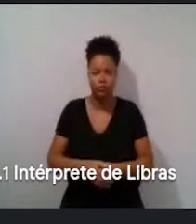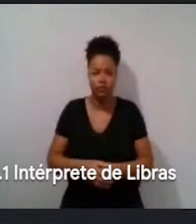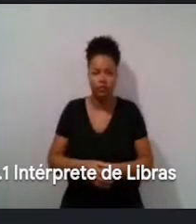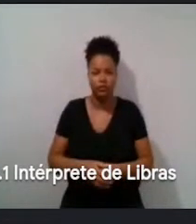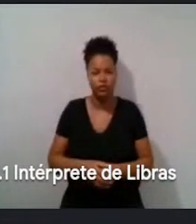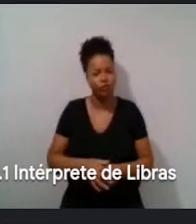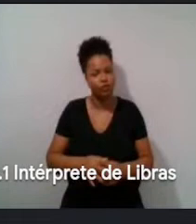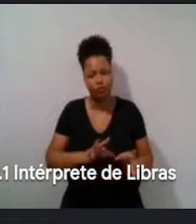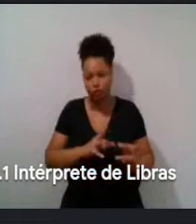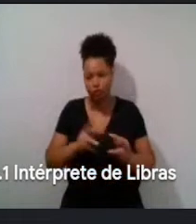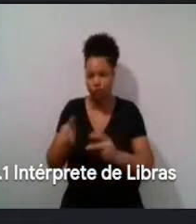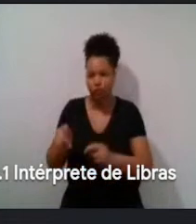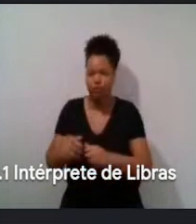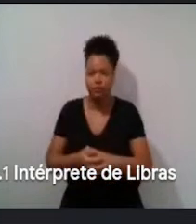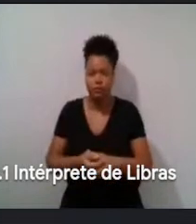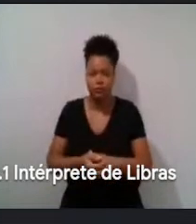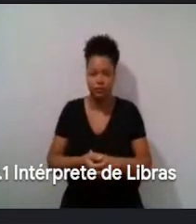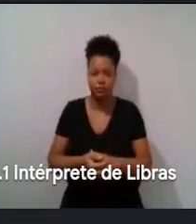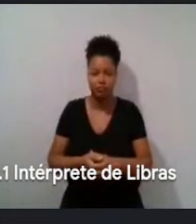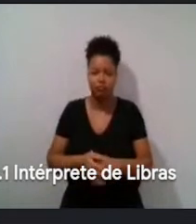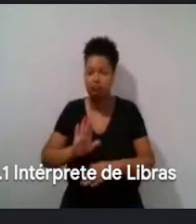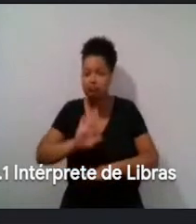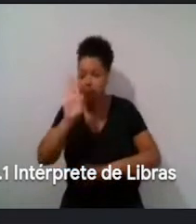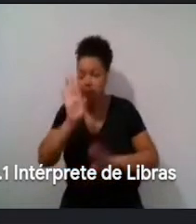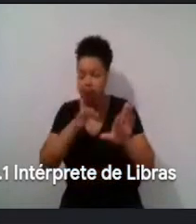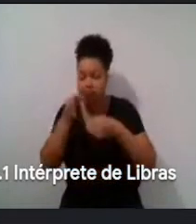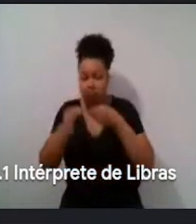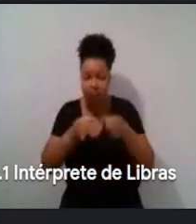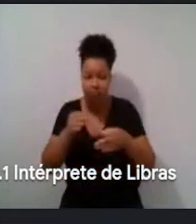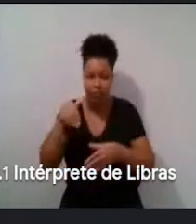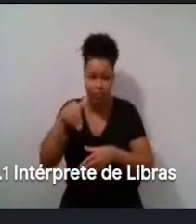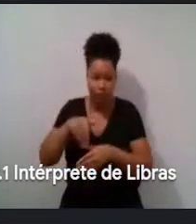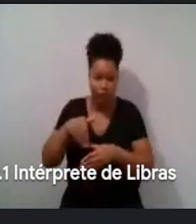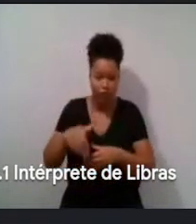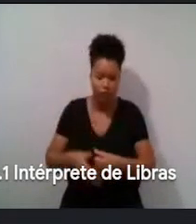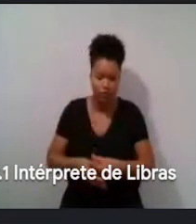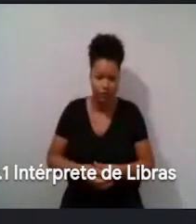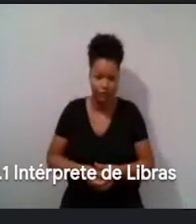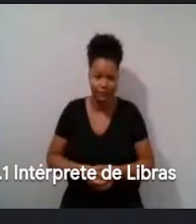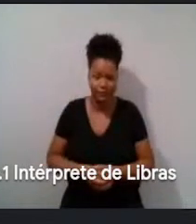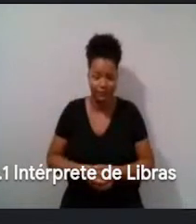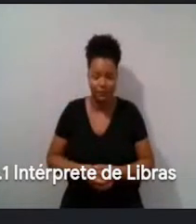atacado. Alguma divergência em relação ao voto?